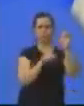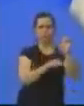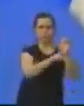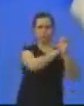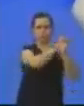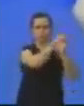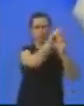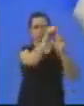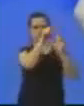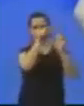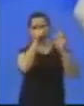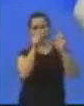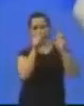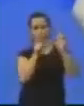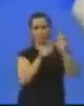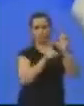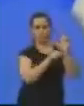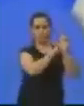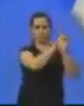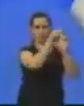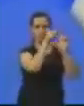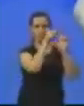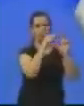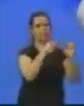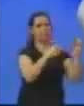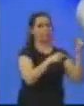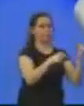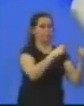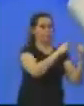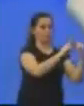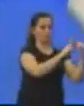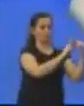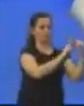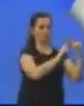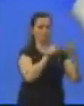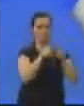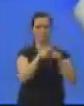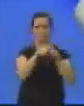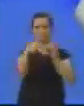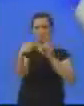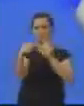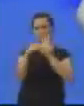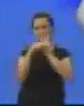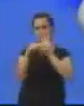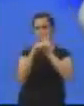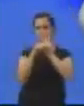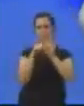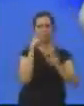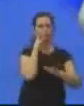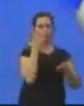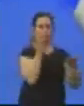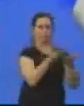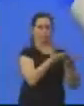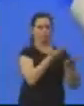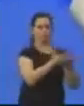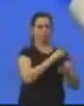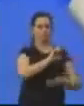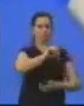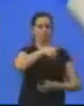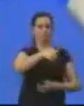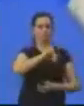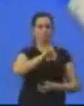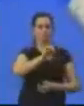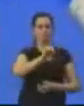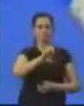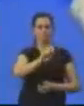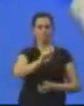tanto como inteiro, tanto para positivo quanto para negativo. Vamos agora continuar um pouquinho com o nosso estudo de limites. Então vamos